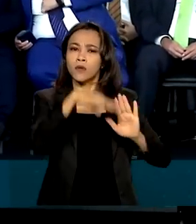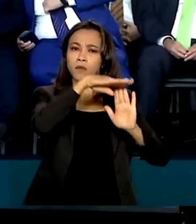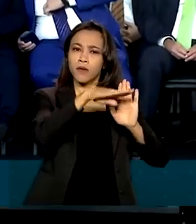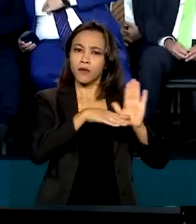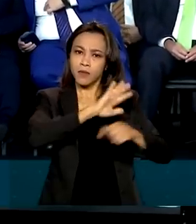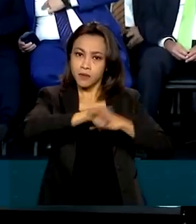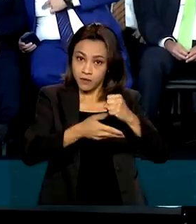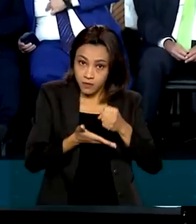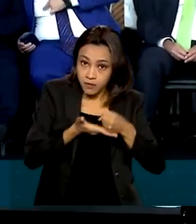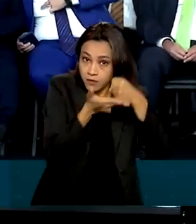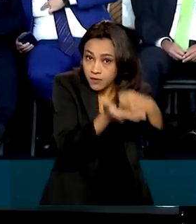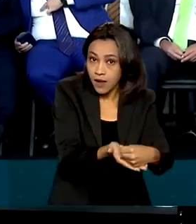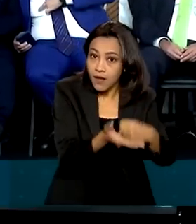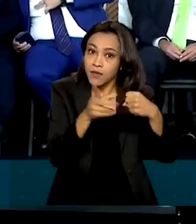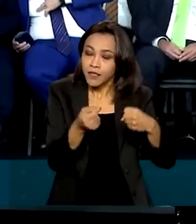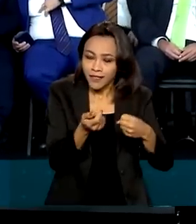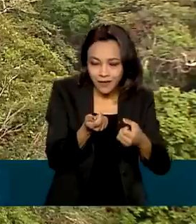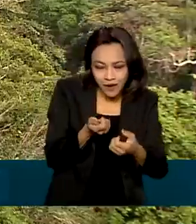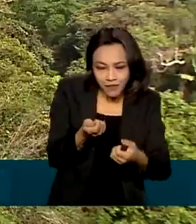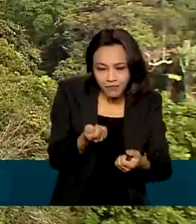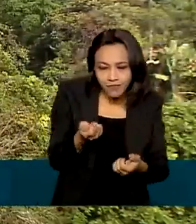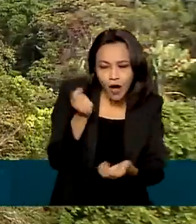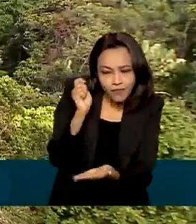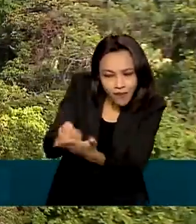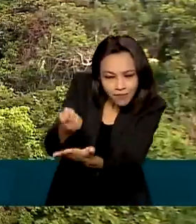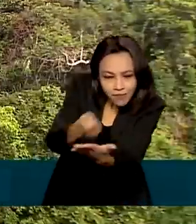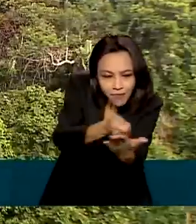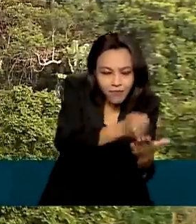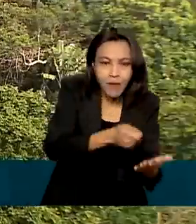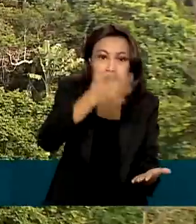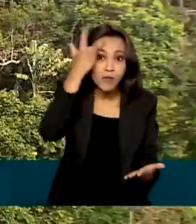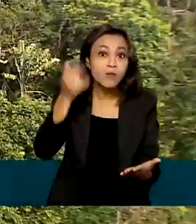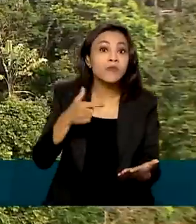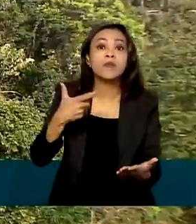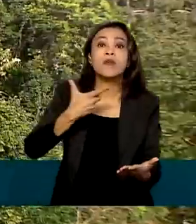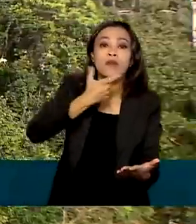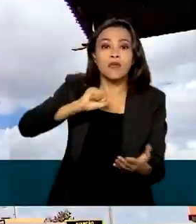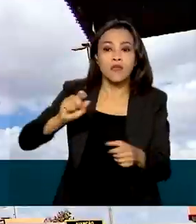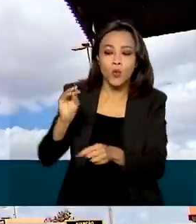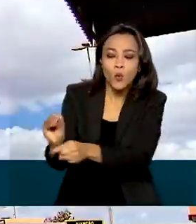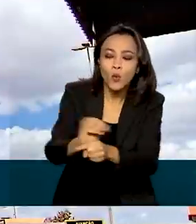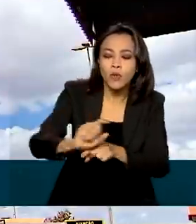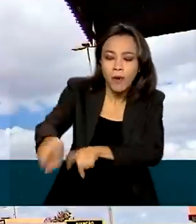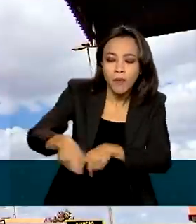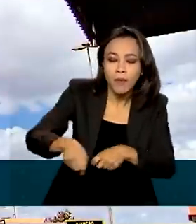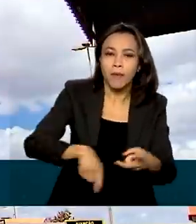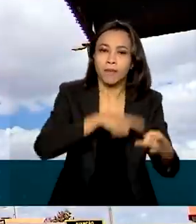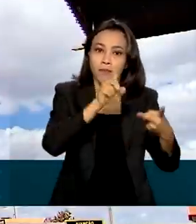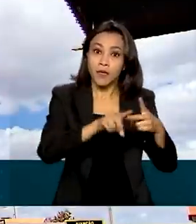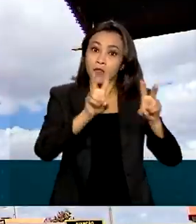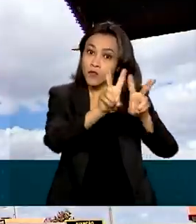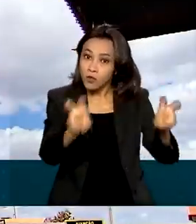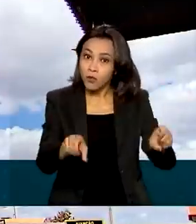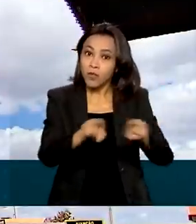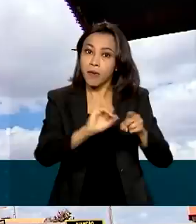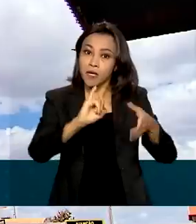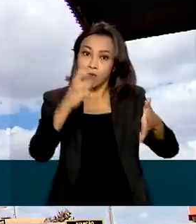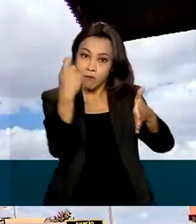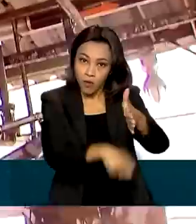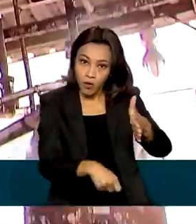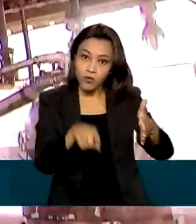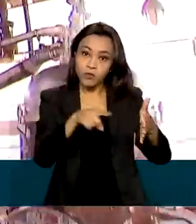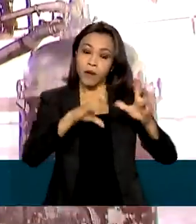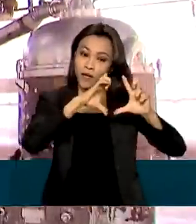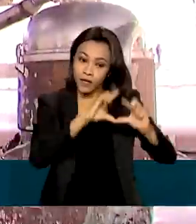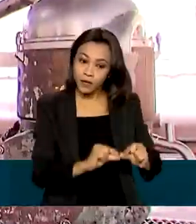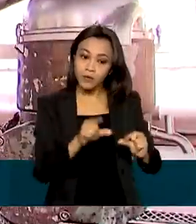como o que remunera agricultores que preservam a floresta nativa, o que zera os impostos federais na aquisição de equipamentos para